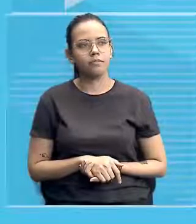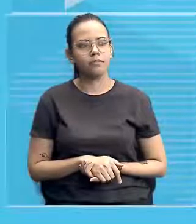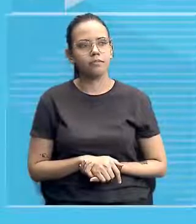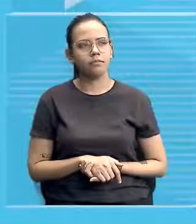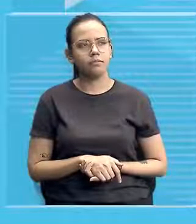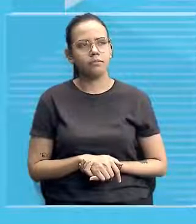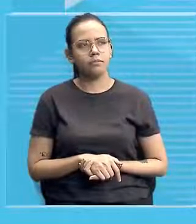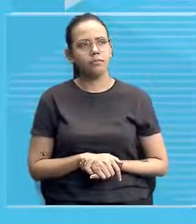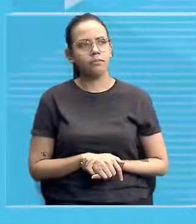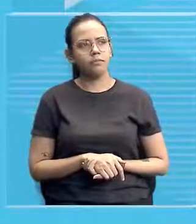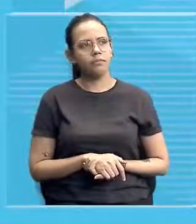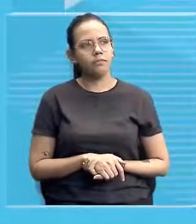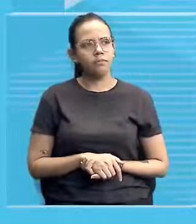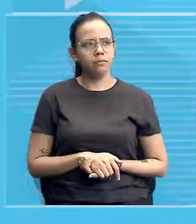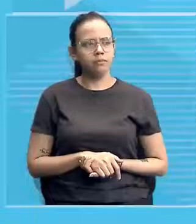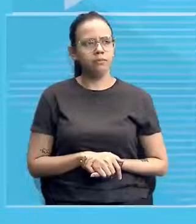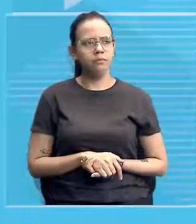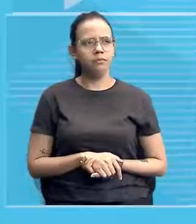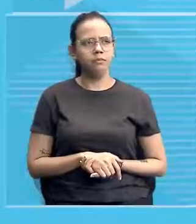Olha aí.